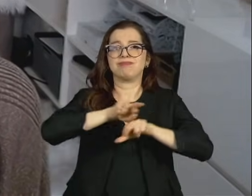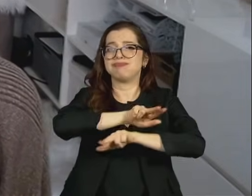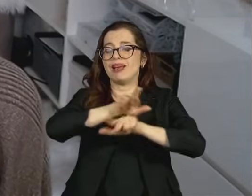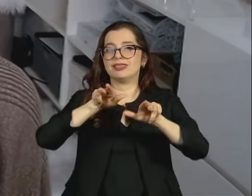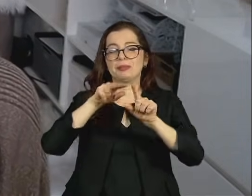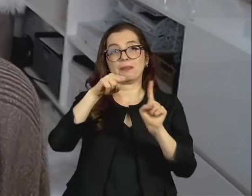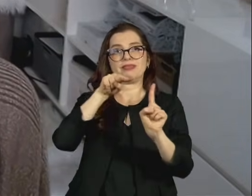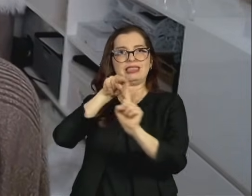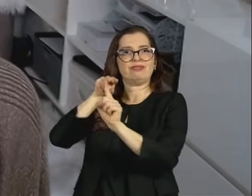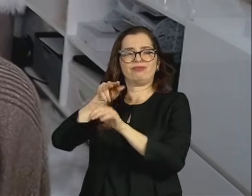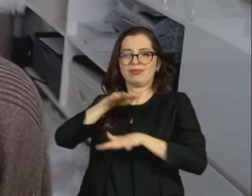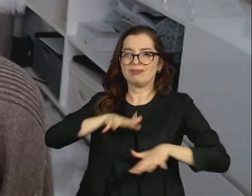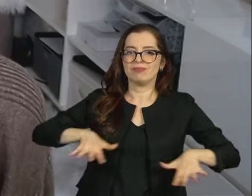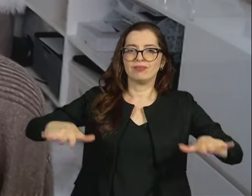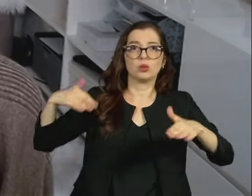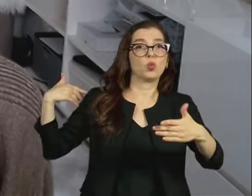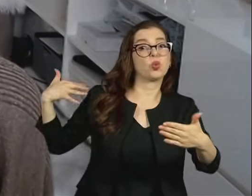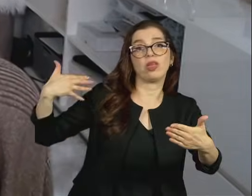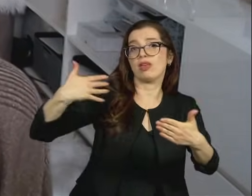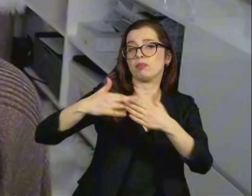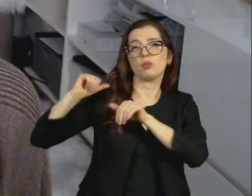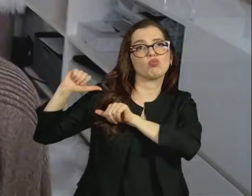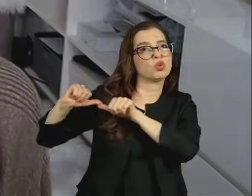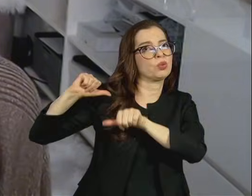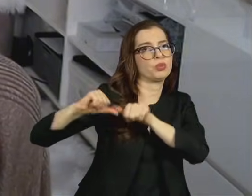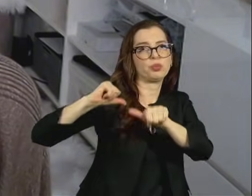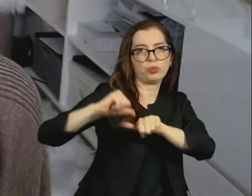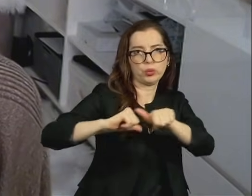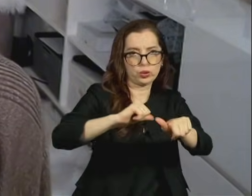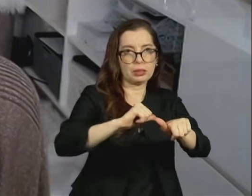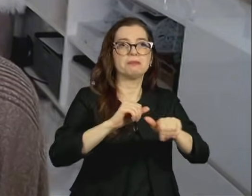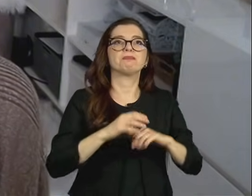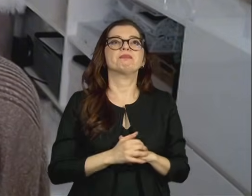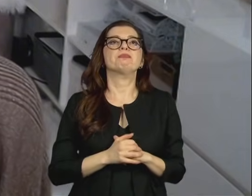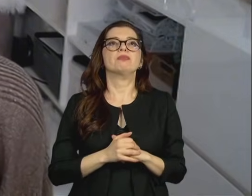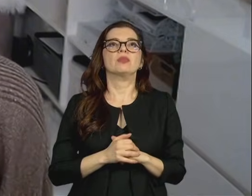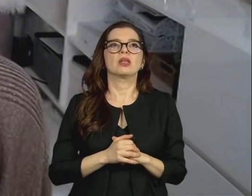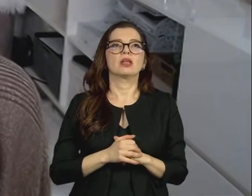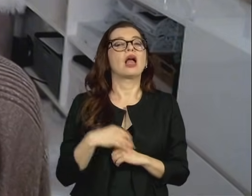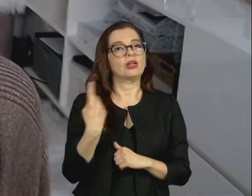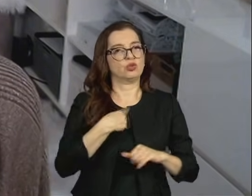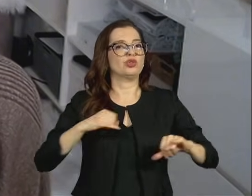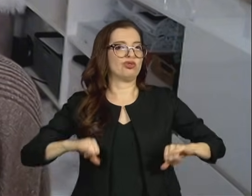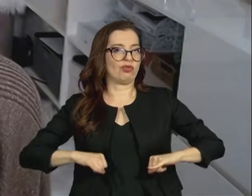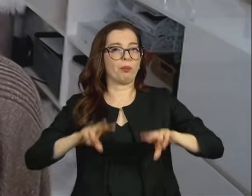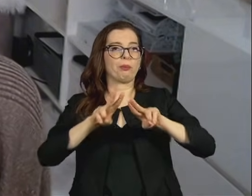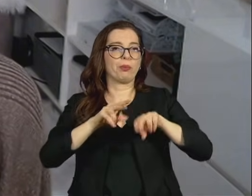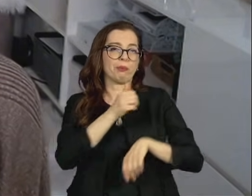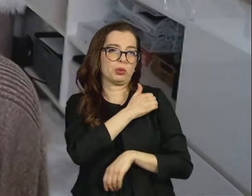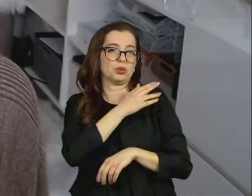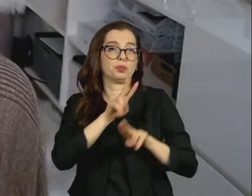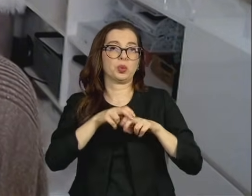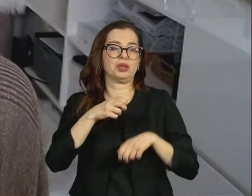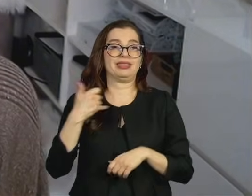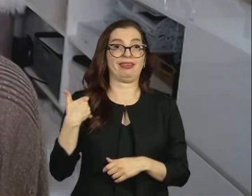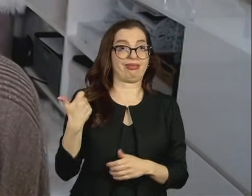multiple perspectives for centuries at this point. We are all aware of